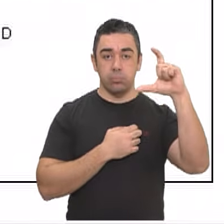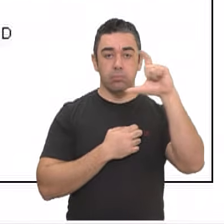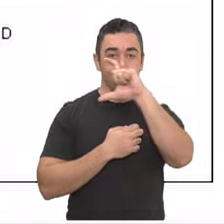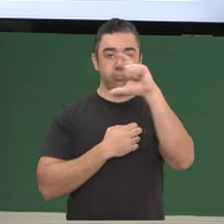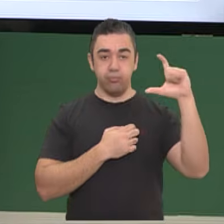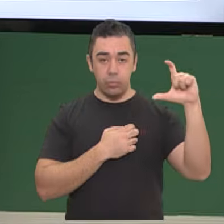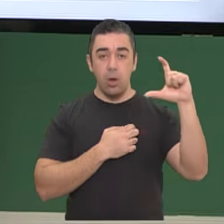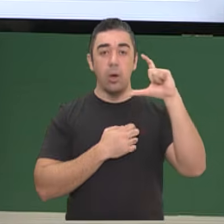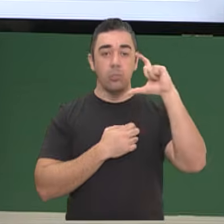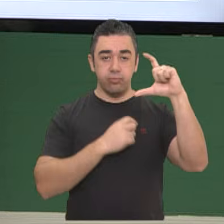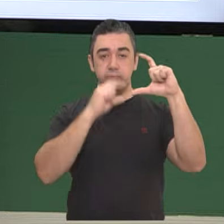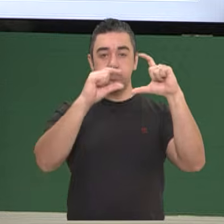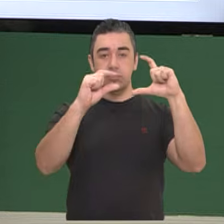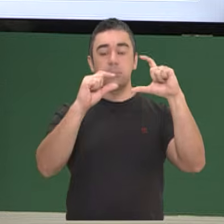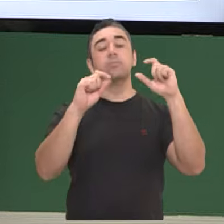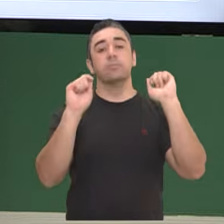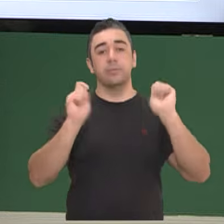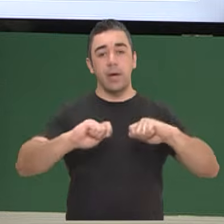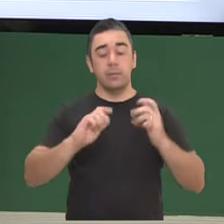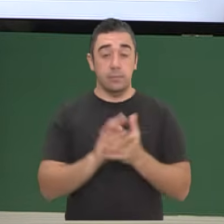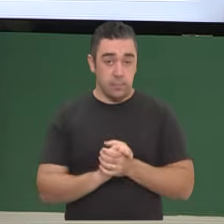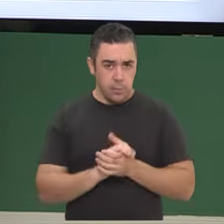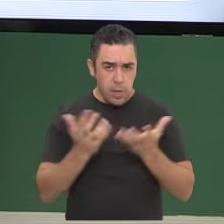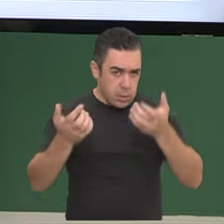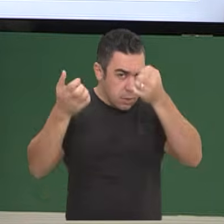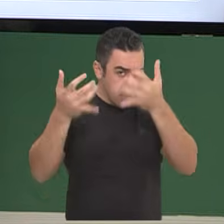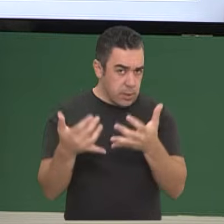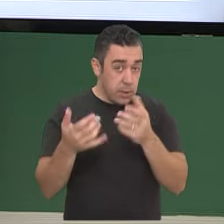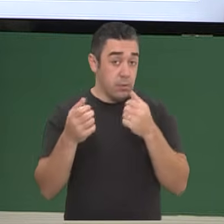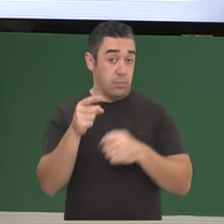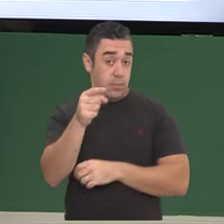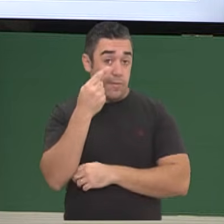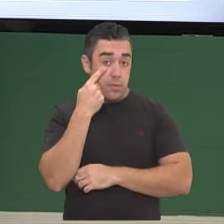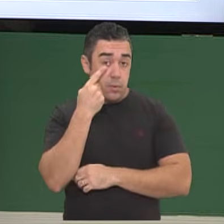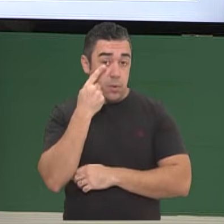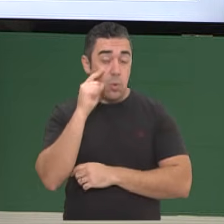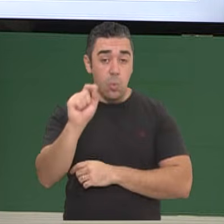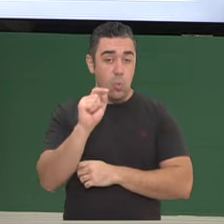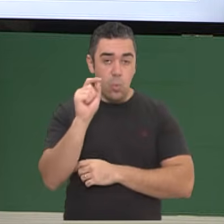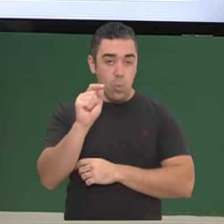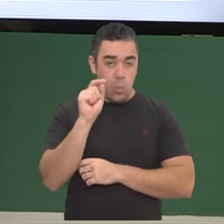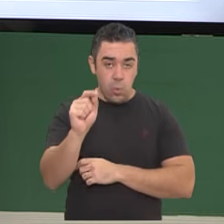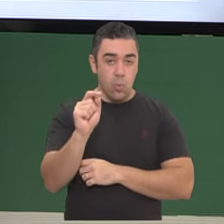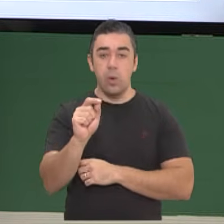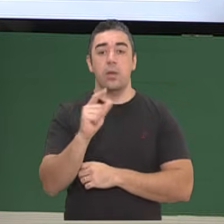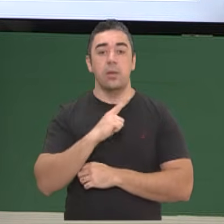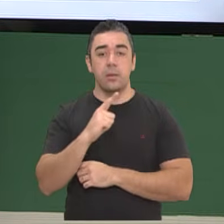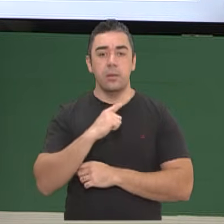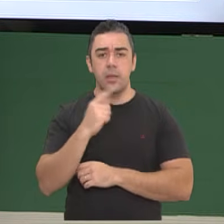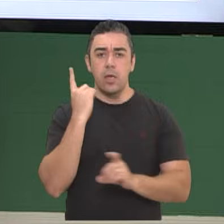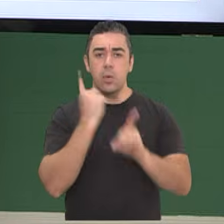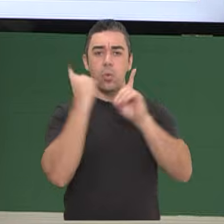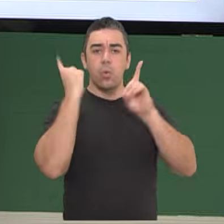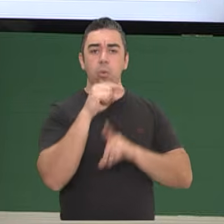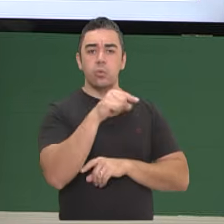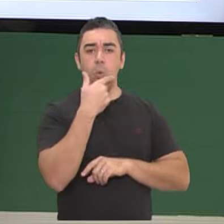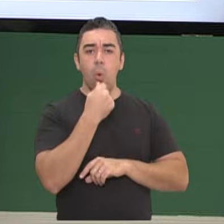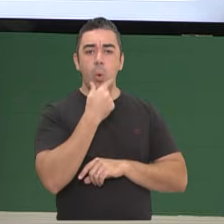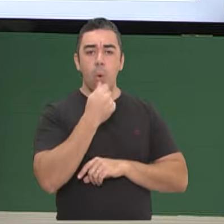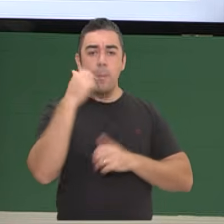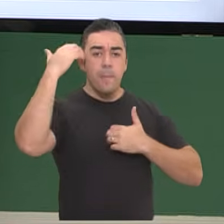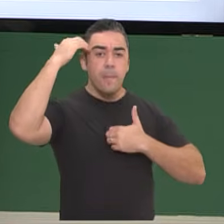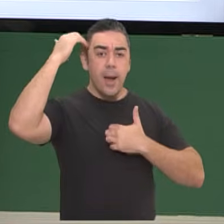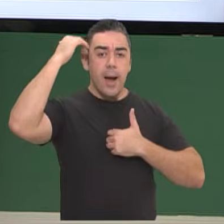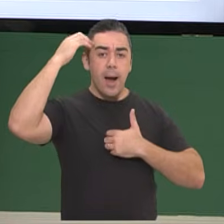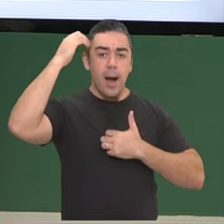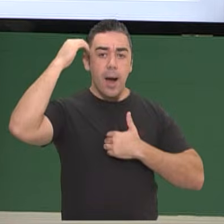ou heterozigoto. Aqui está contando para vocês que essa proteína, ela foi descoberta no macaco rhesus, por isso que recebeu o nome de